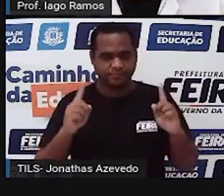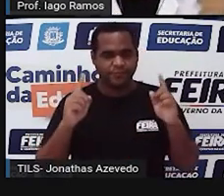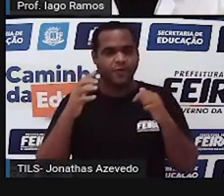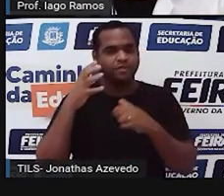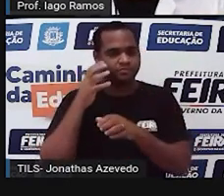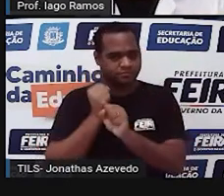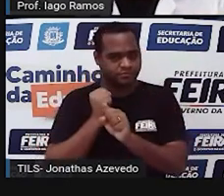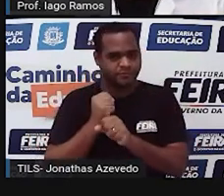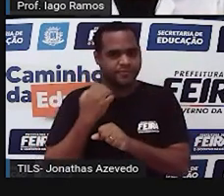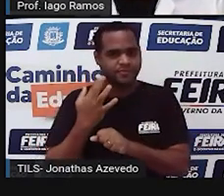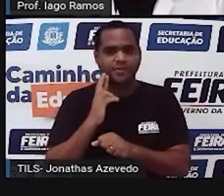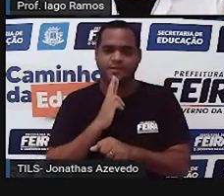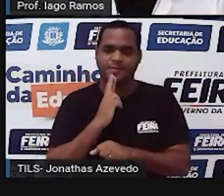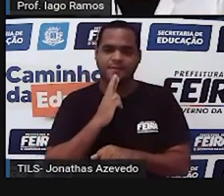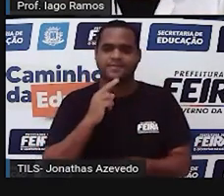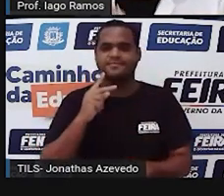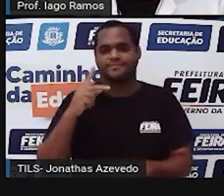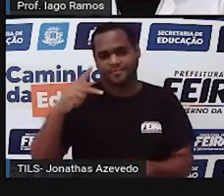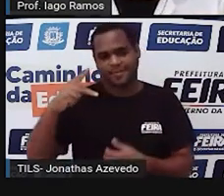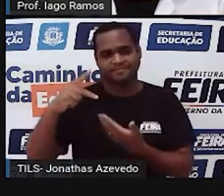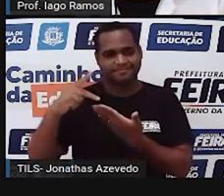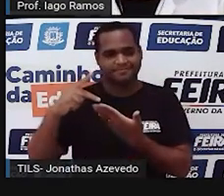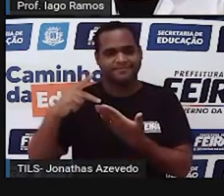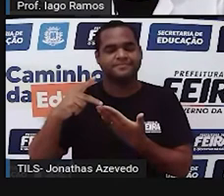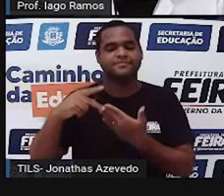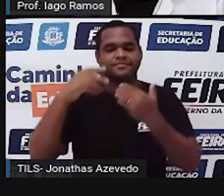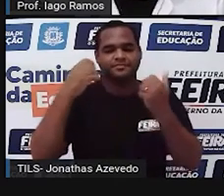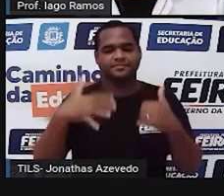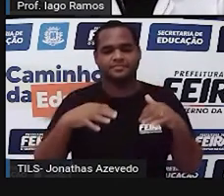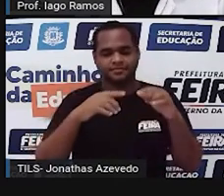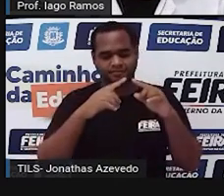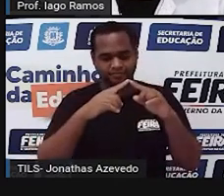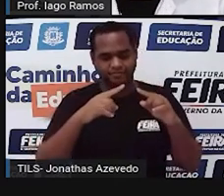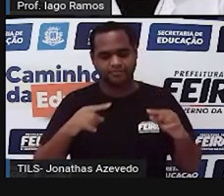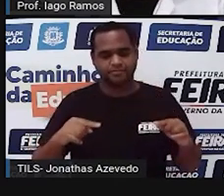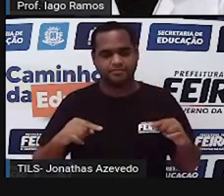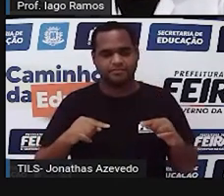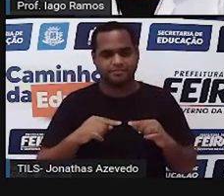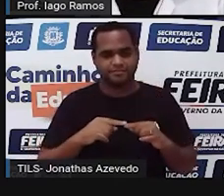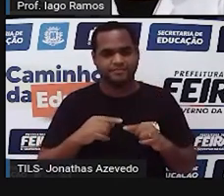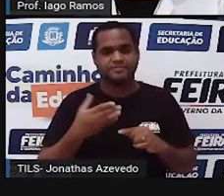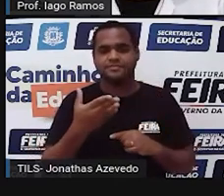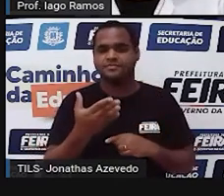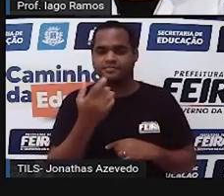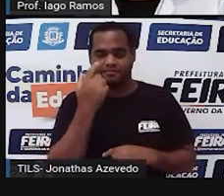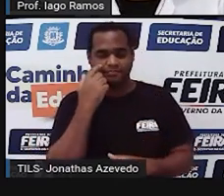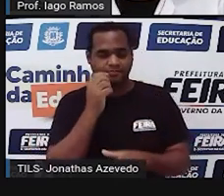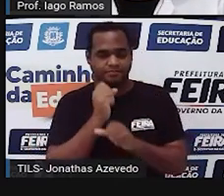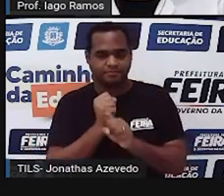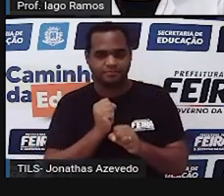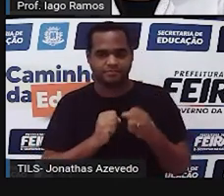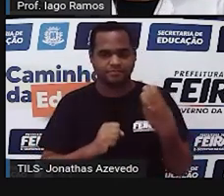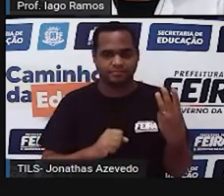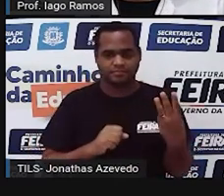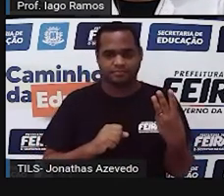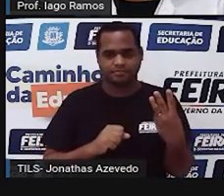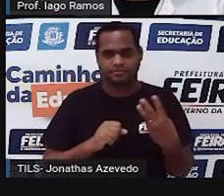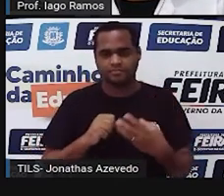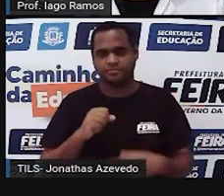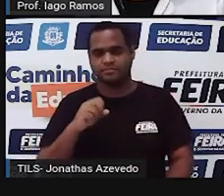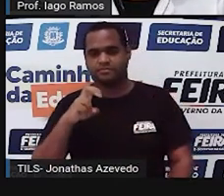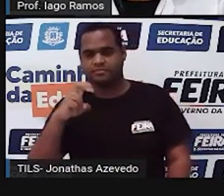resultado é o perímetro então aqui nesse triângulo Zinho ó supondo que as medidas dos lados de um triângulo seja